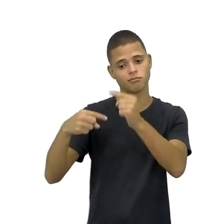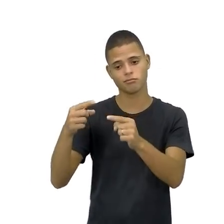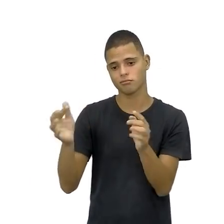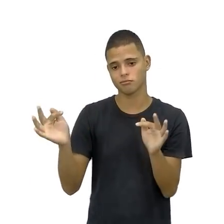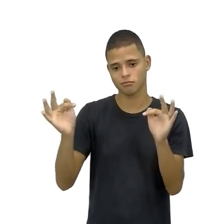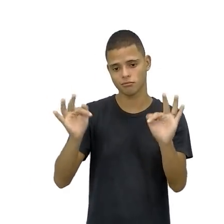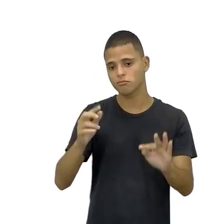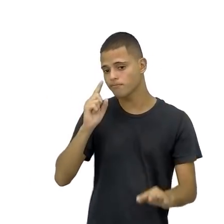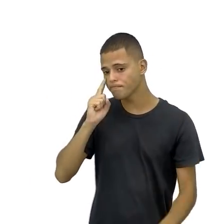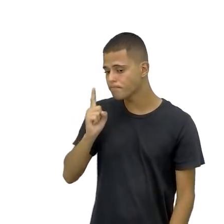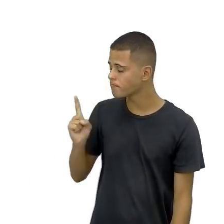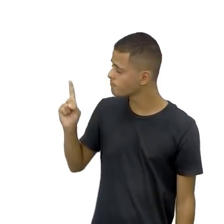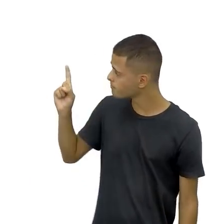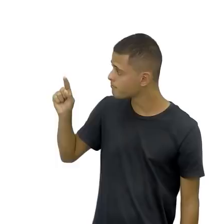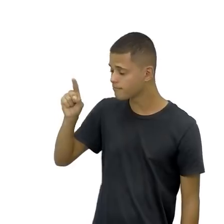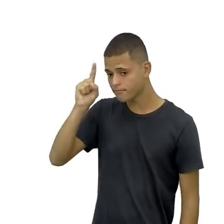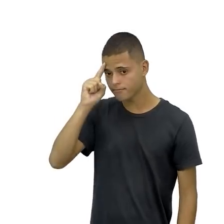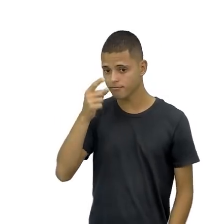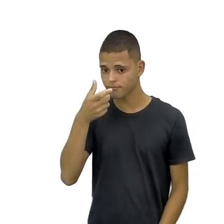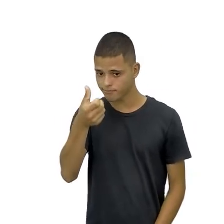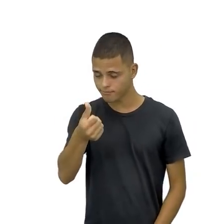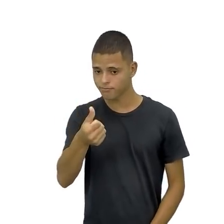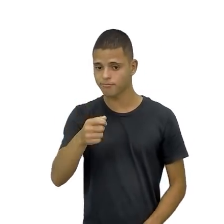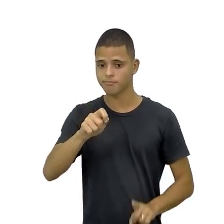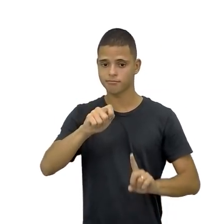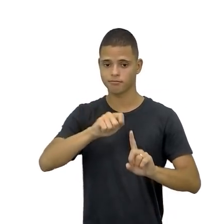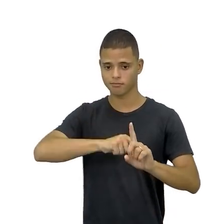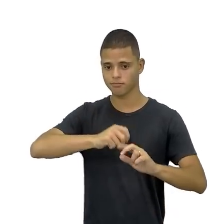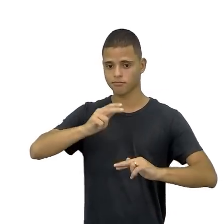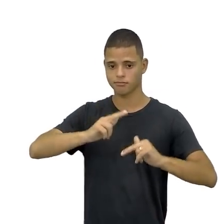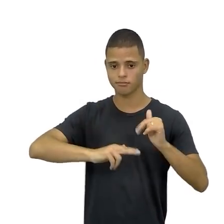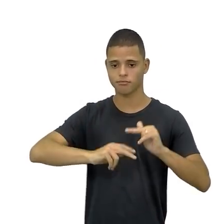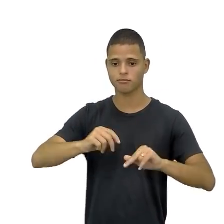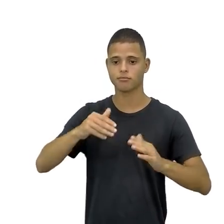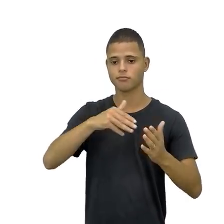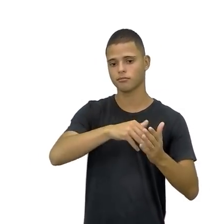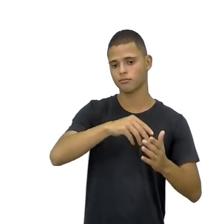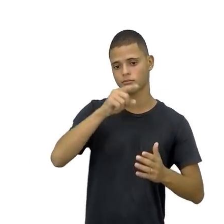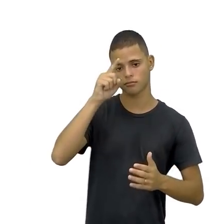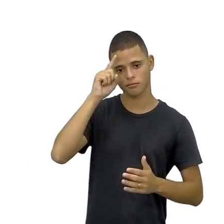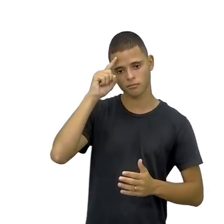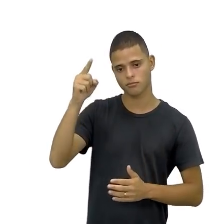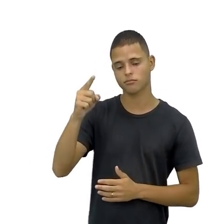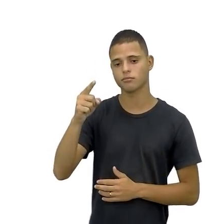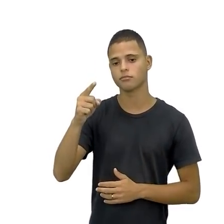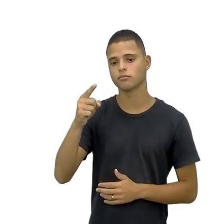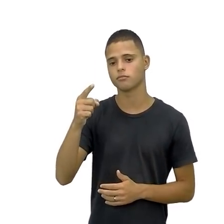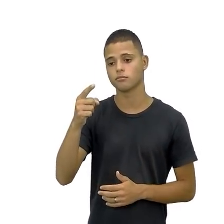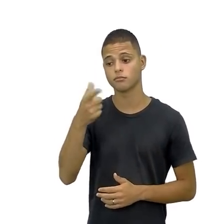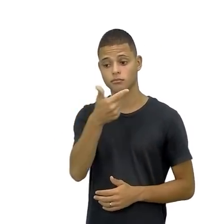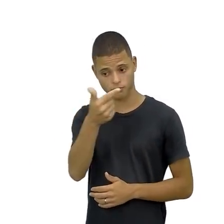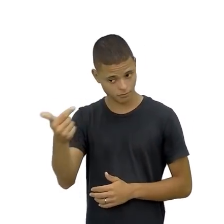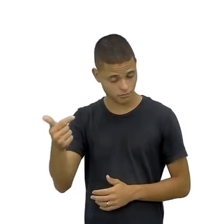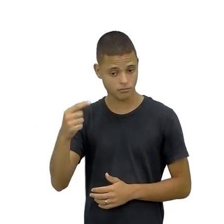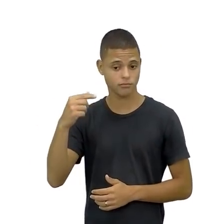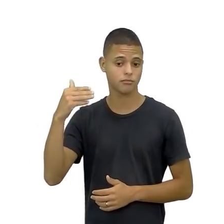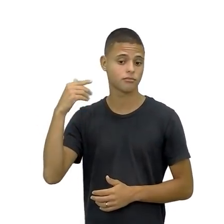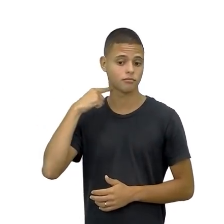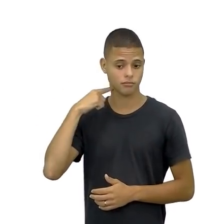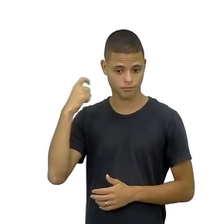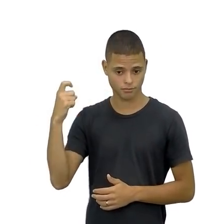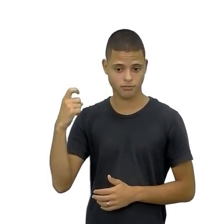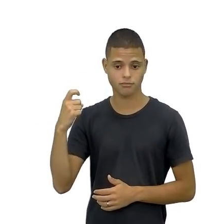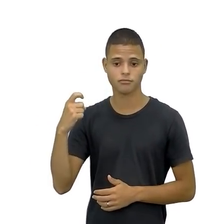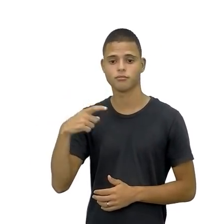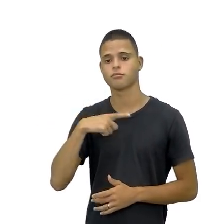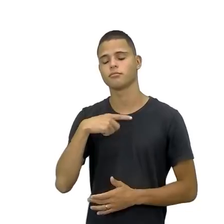de 6 de abril a 12 de abril, nós teremos, então, a semana de estudos intensivos. Também será um